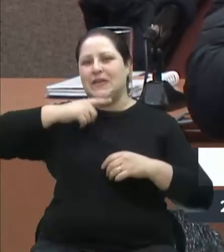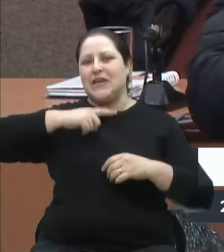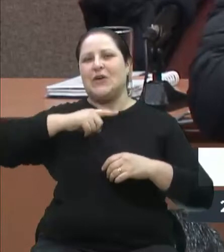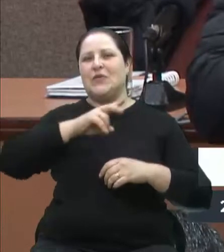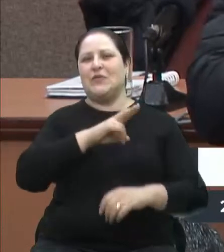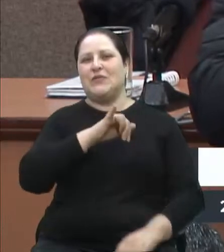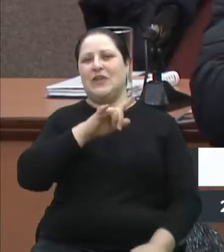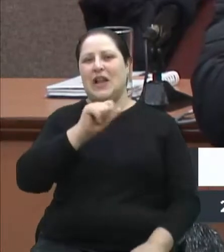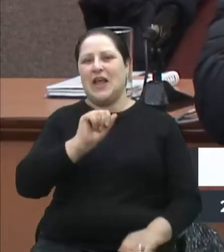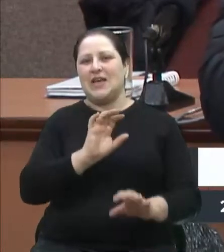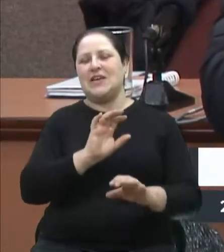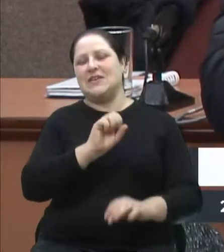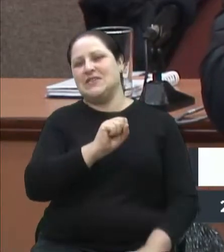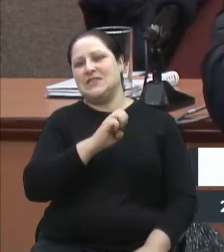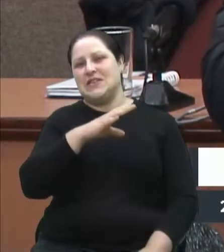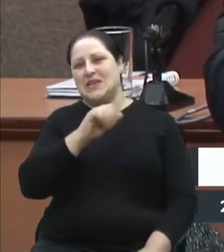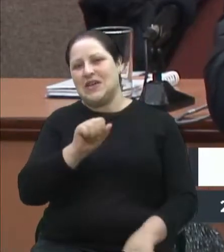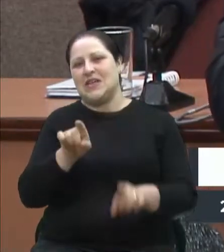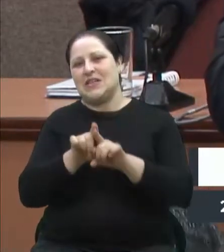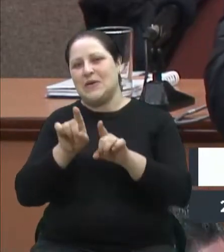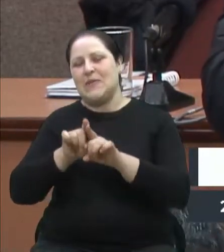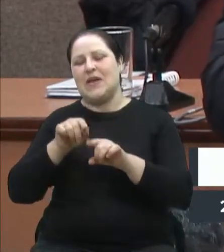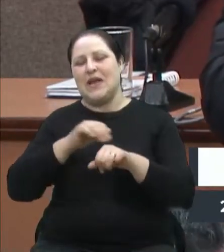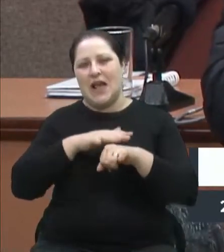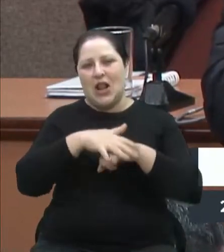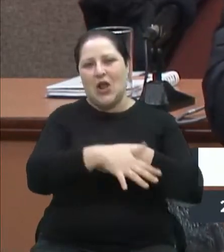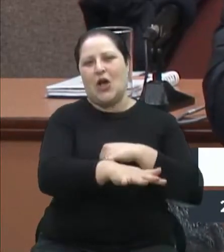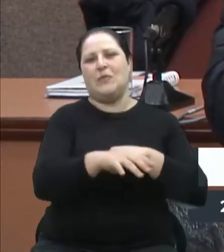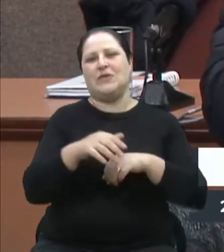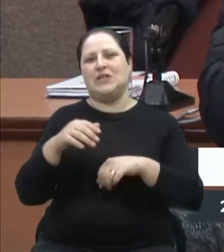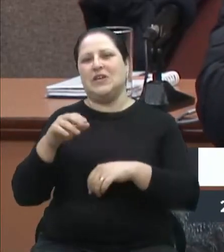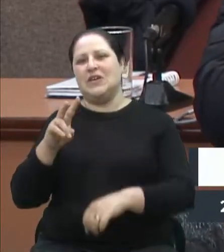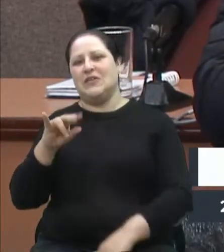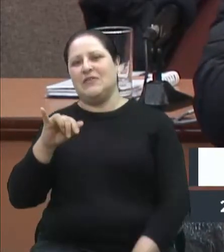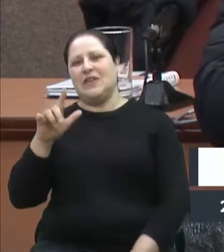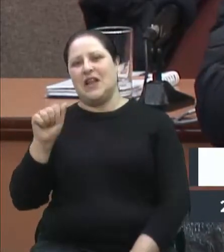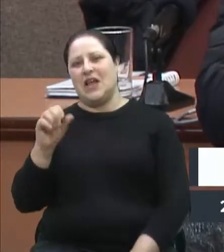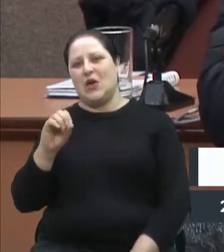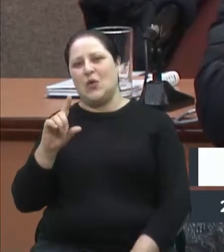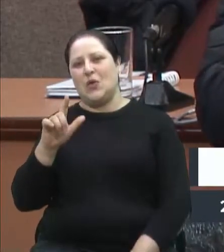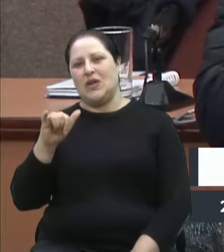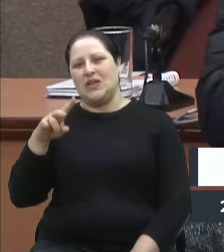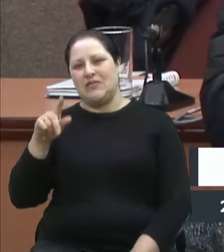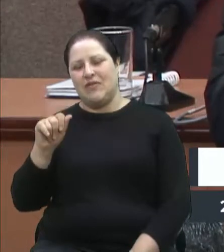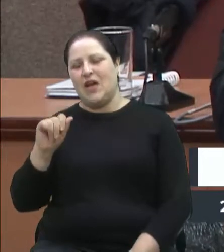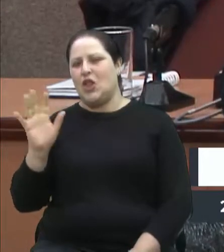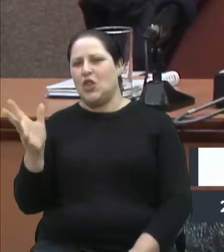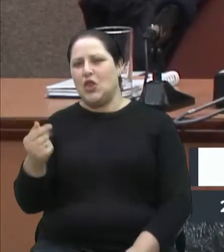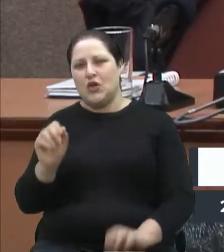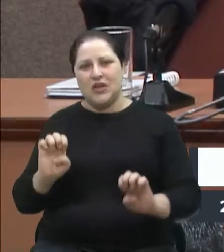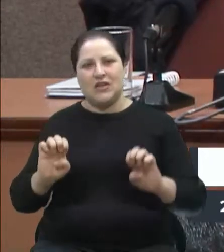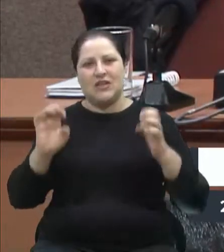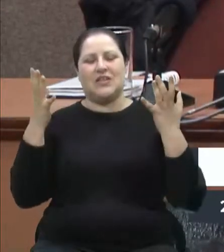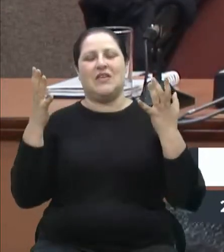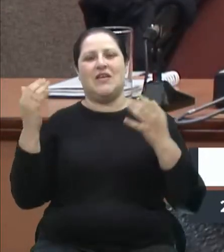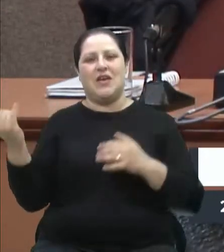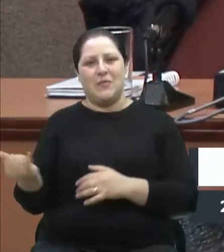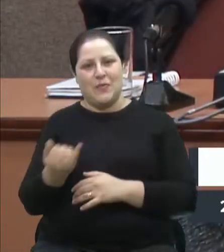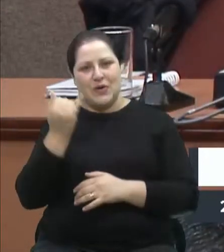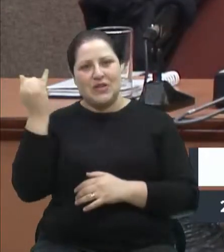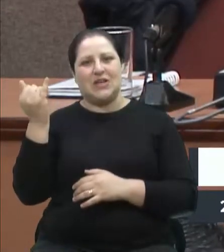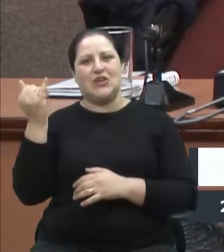Oliva semana de galópolis enfim todos esses Eventos São extremamente importantes e resgatam muito bem a história a